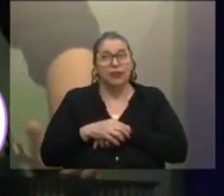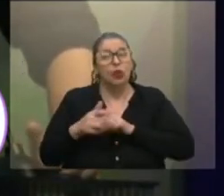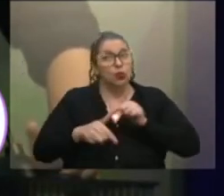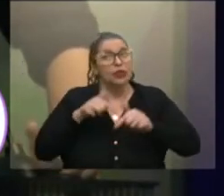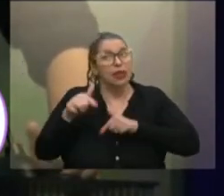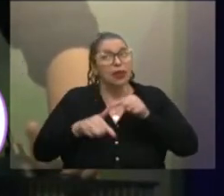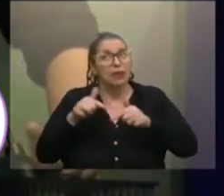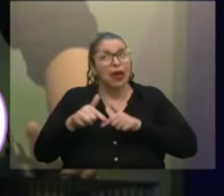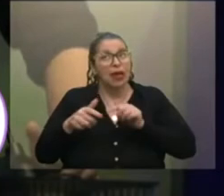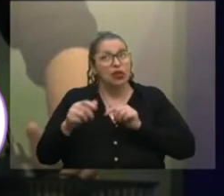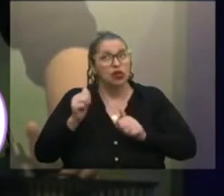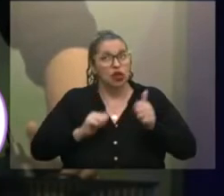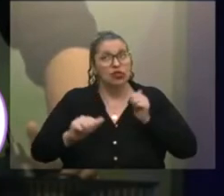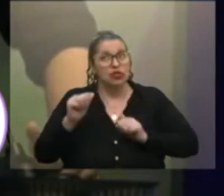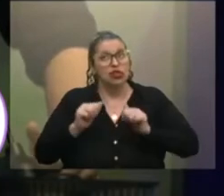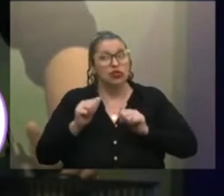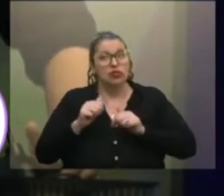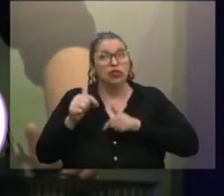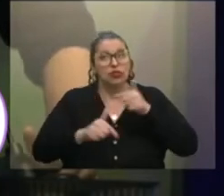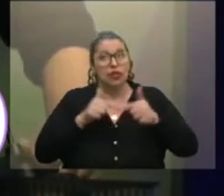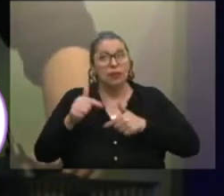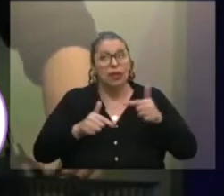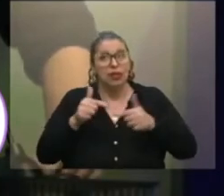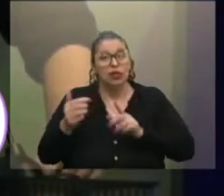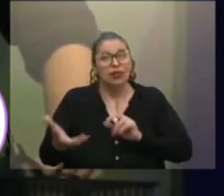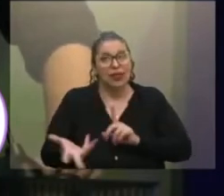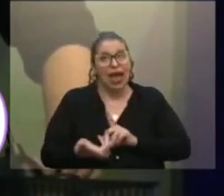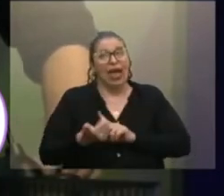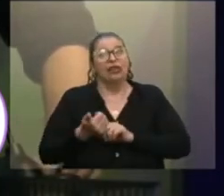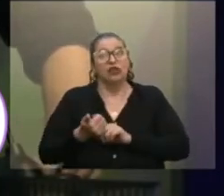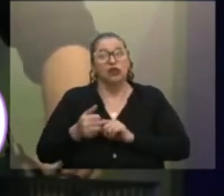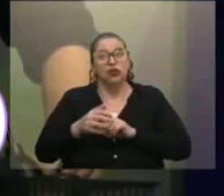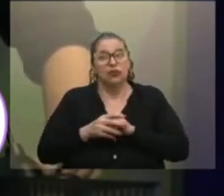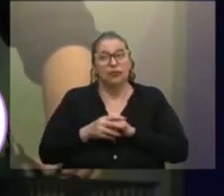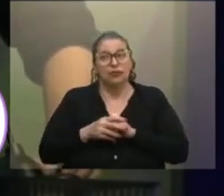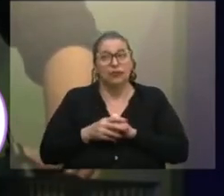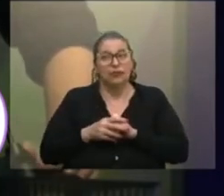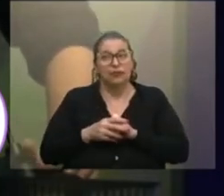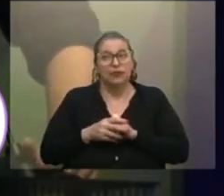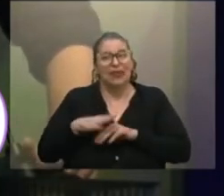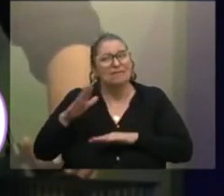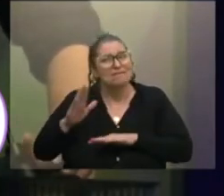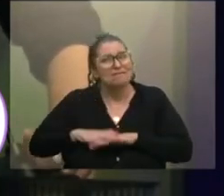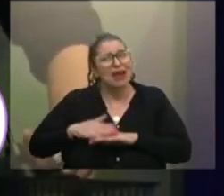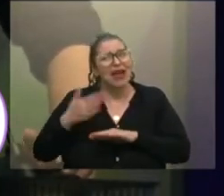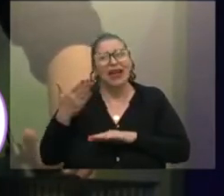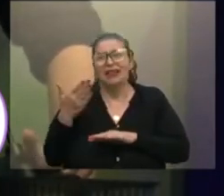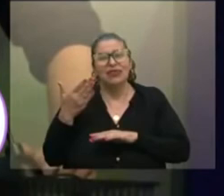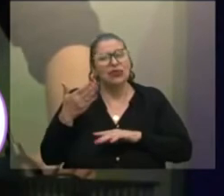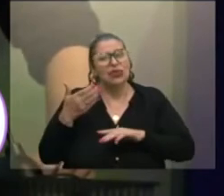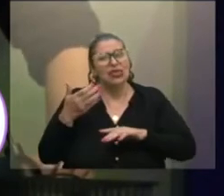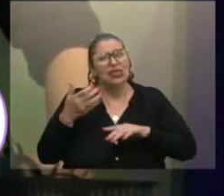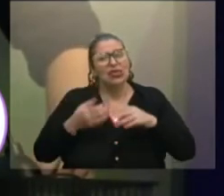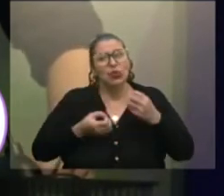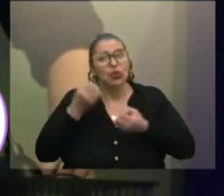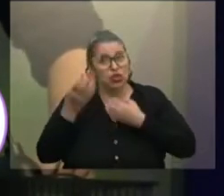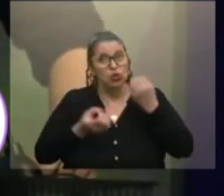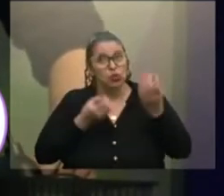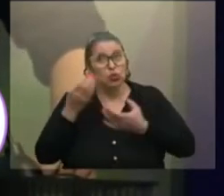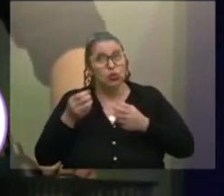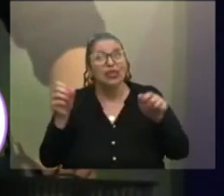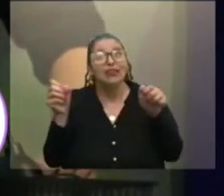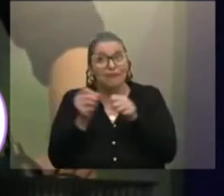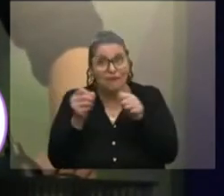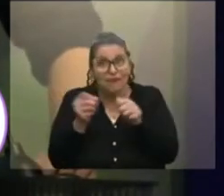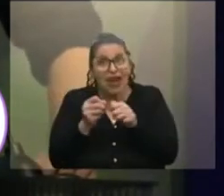o trabalho dos nossos artistas, dos trabalhadores da arte, e que, mais do que o discurso em si, que a gente siga em